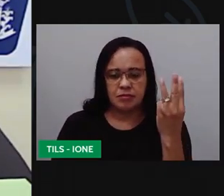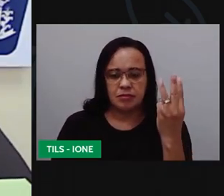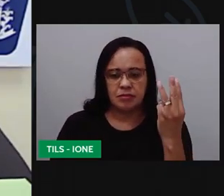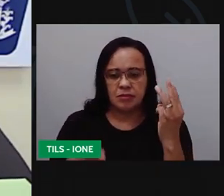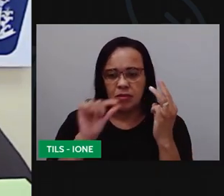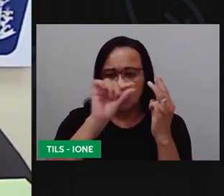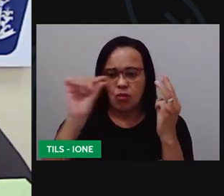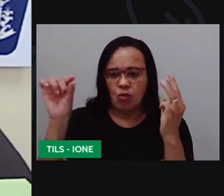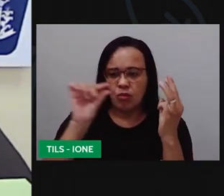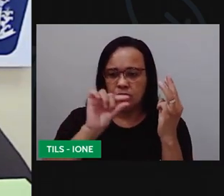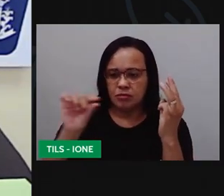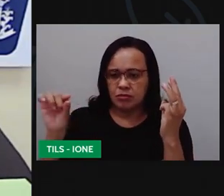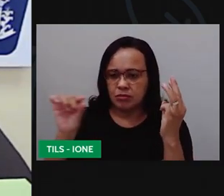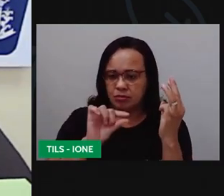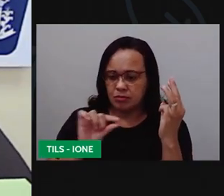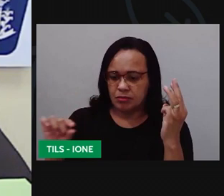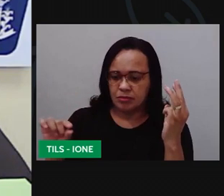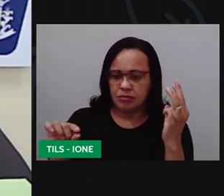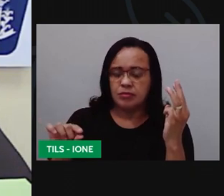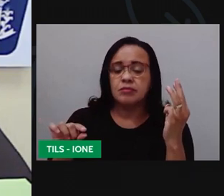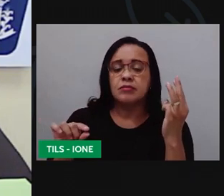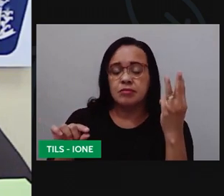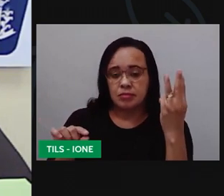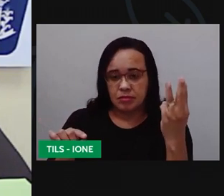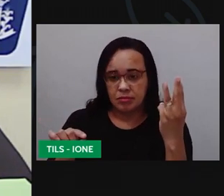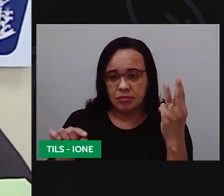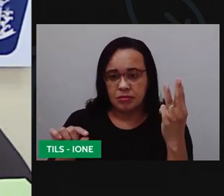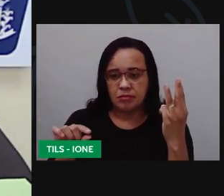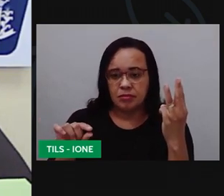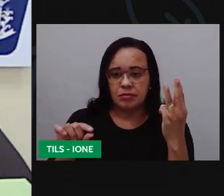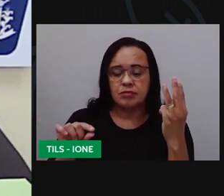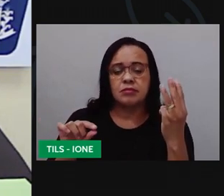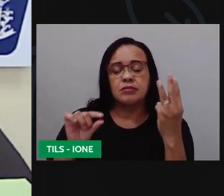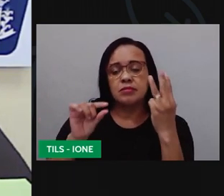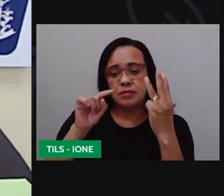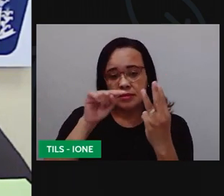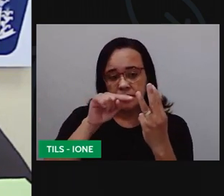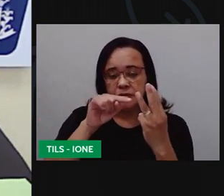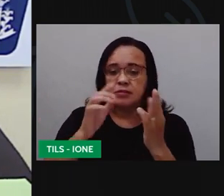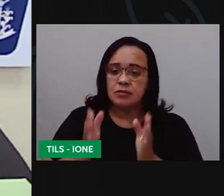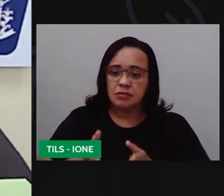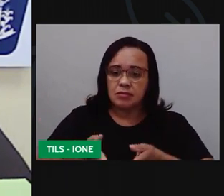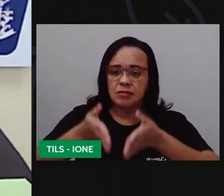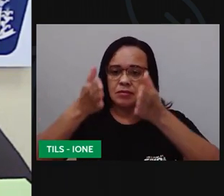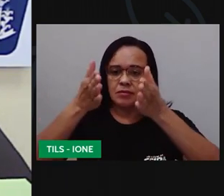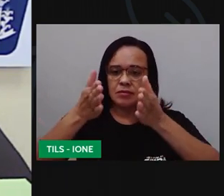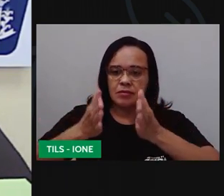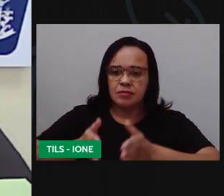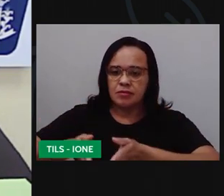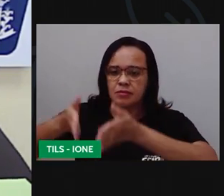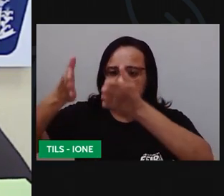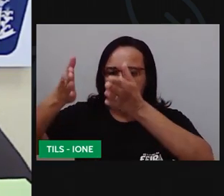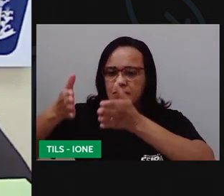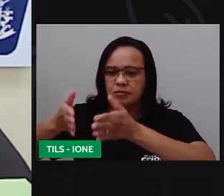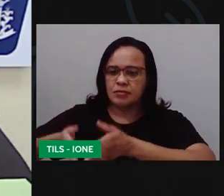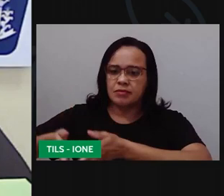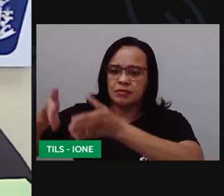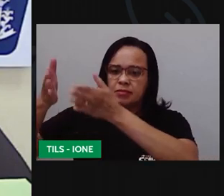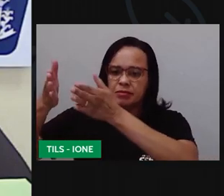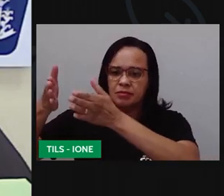linhas? Uma, duas, três linhas e três colunas. Então, aqui eu tenho o